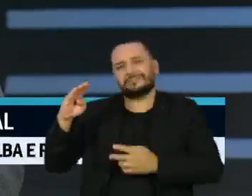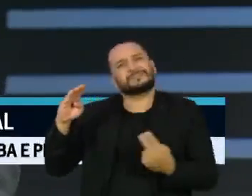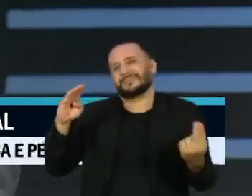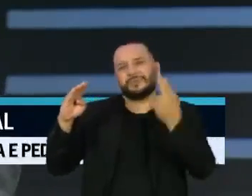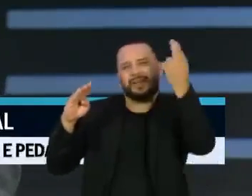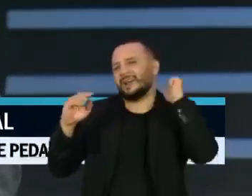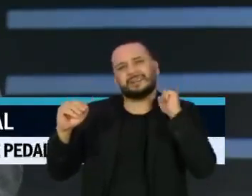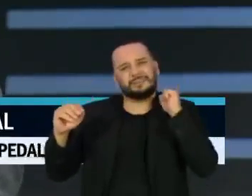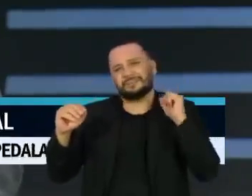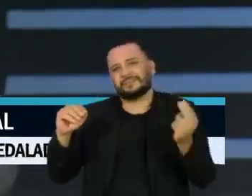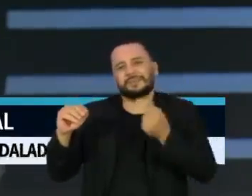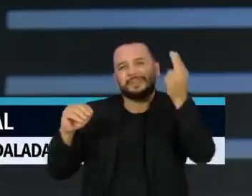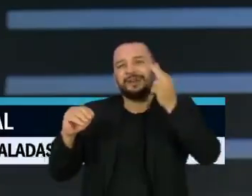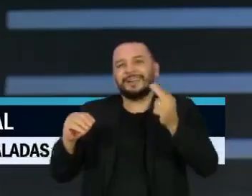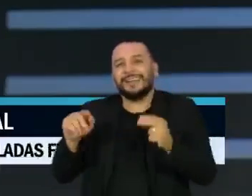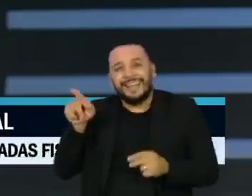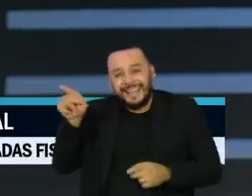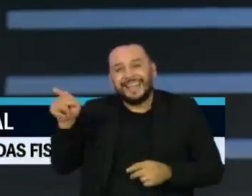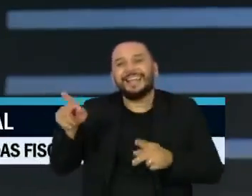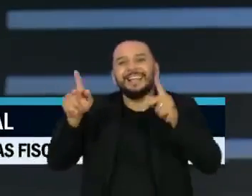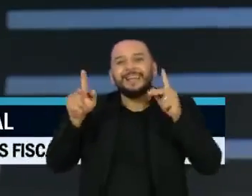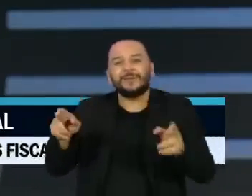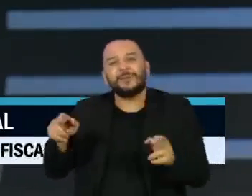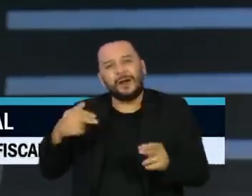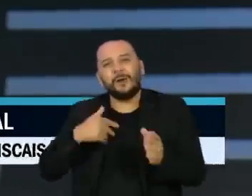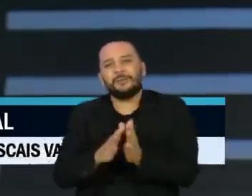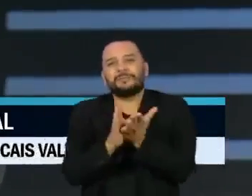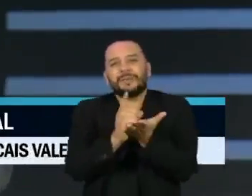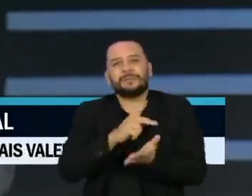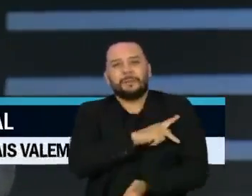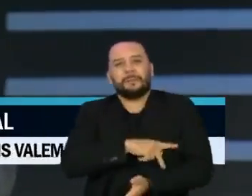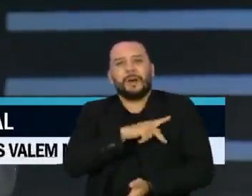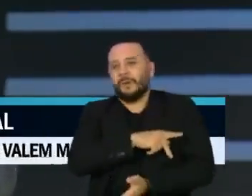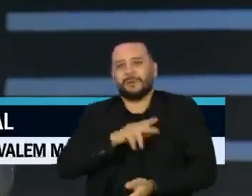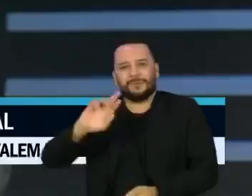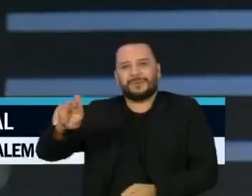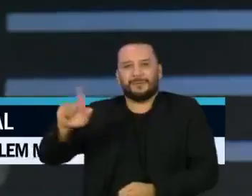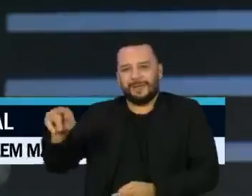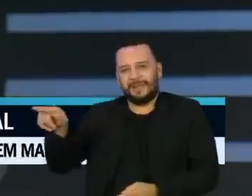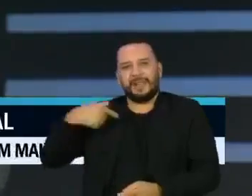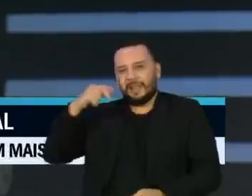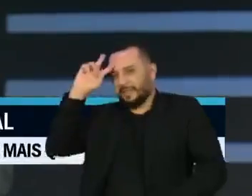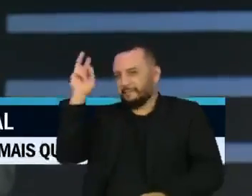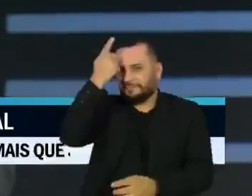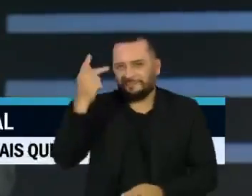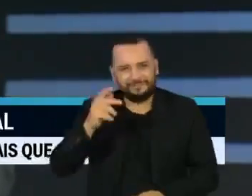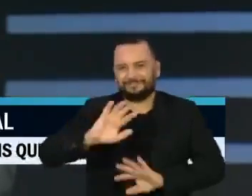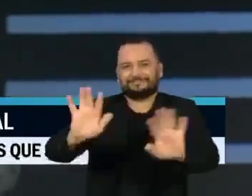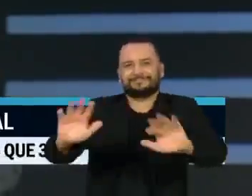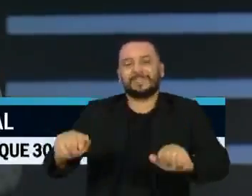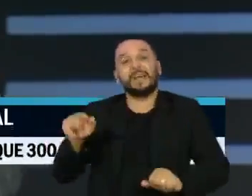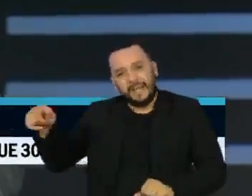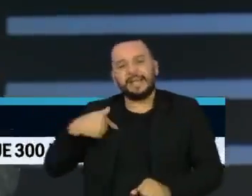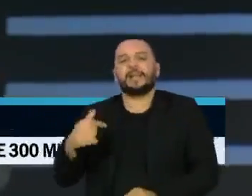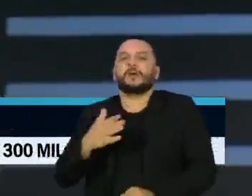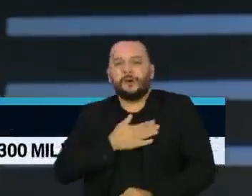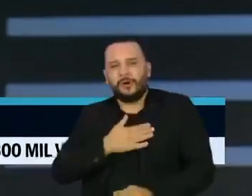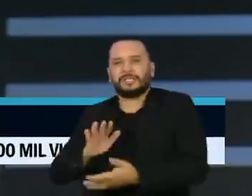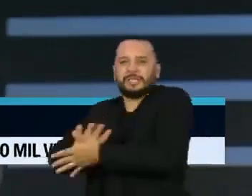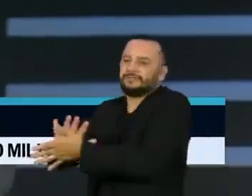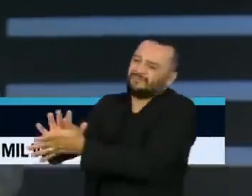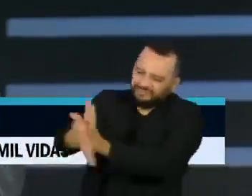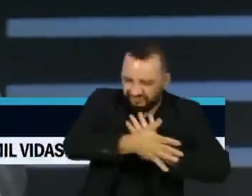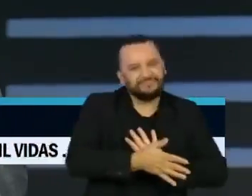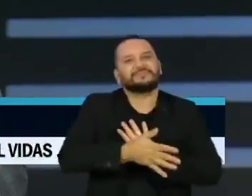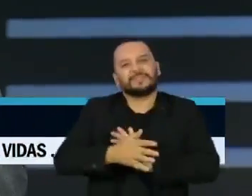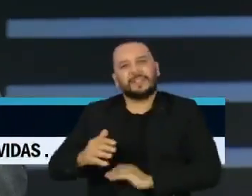isso. Ele é comprometido com o nazifascismo, com o negacionismo, com o genocídio, né? E quer o caos, porque lideranças como